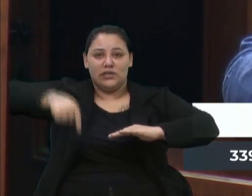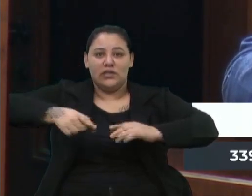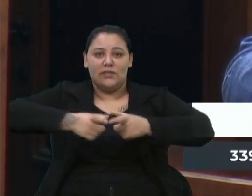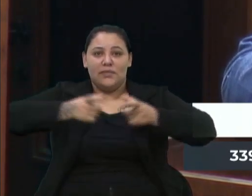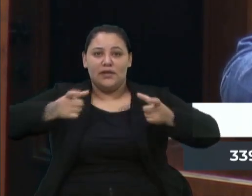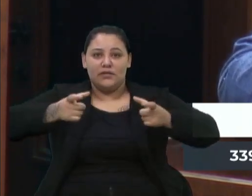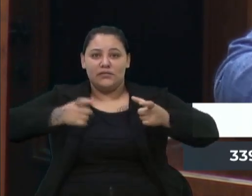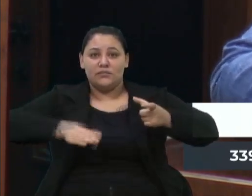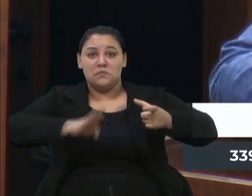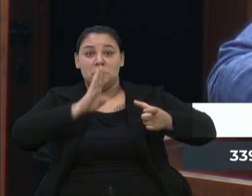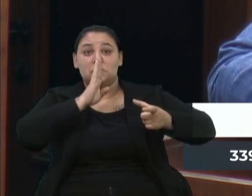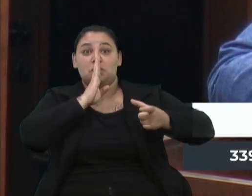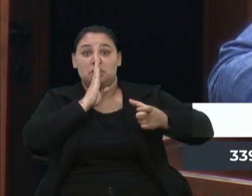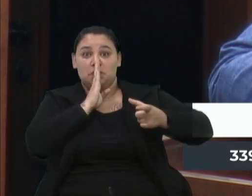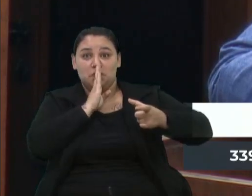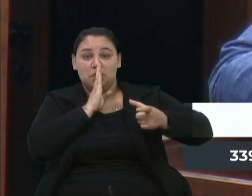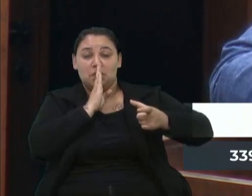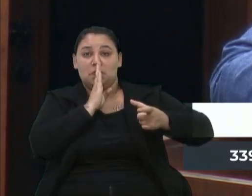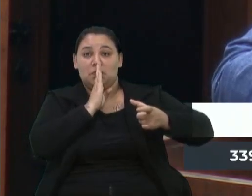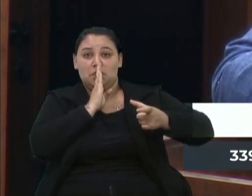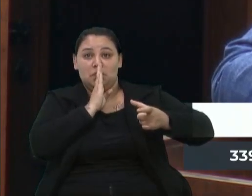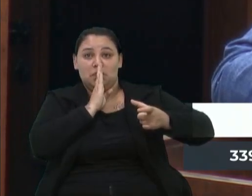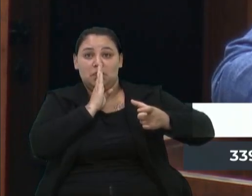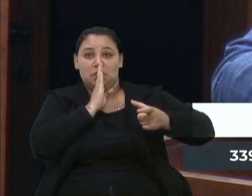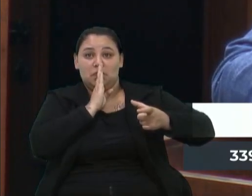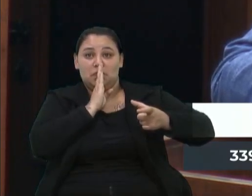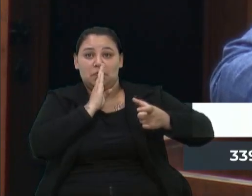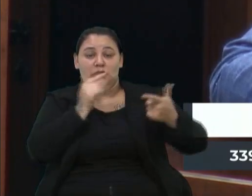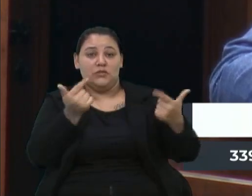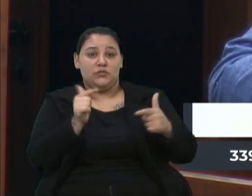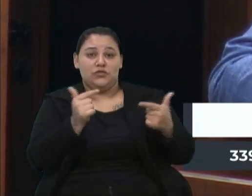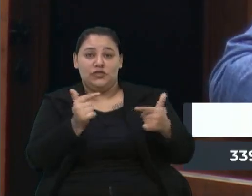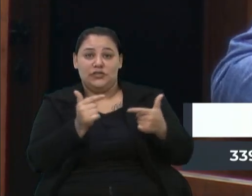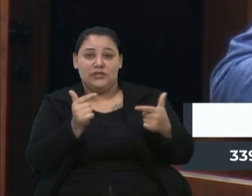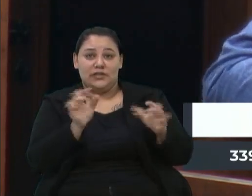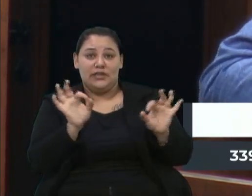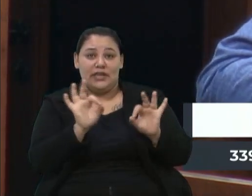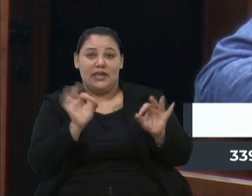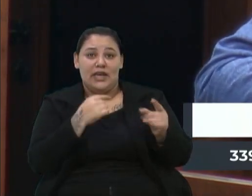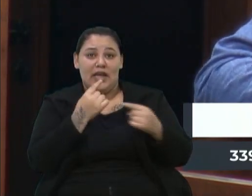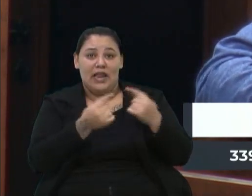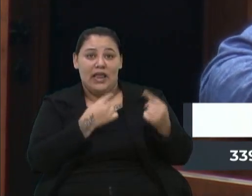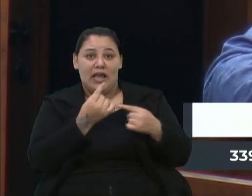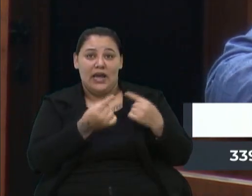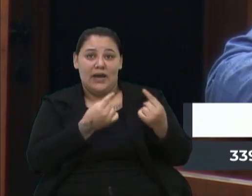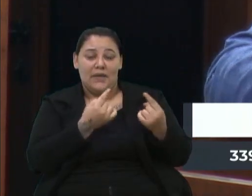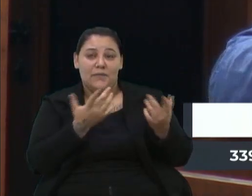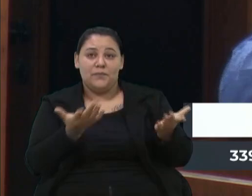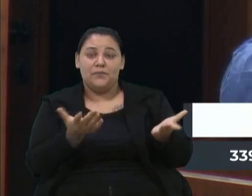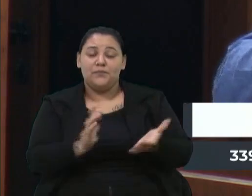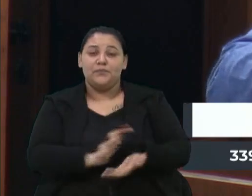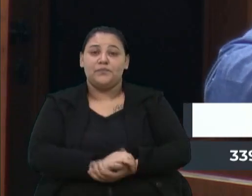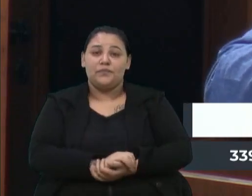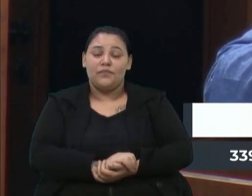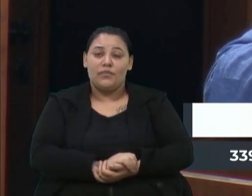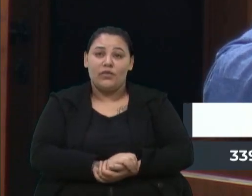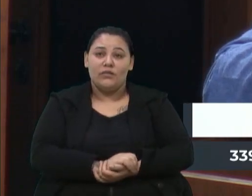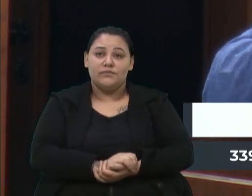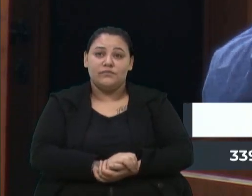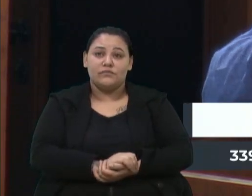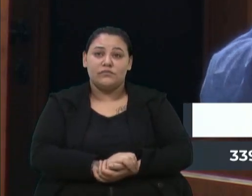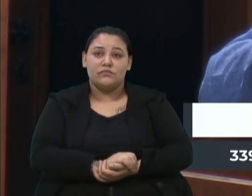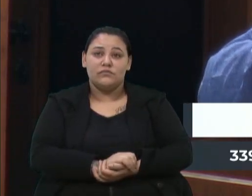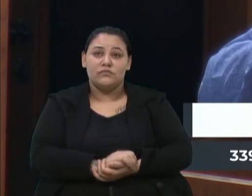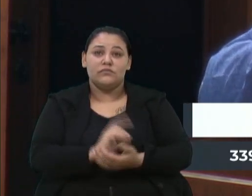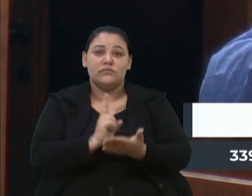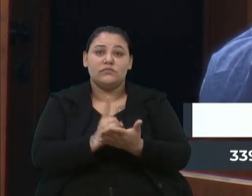era um silêncio bem sepulcral não via marcha não via ninguém reclamando e justificativa para seguir